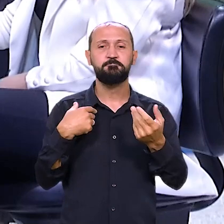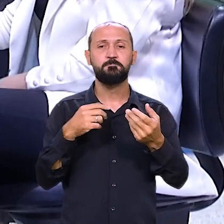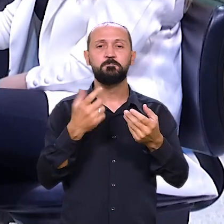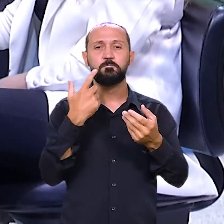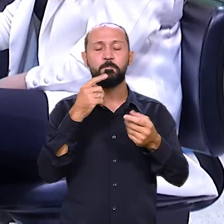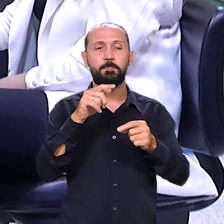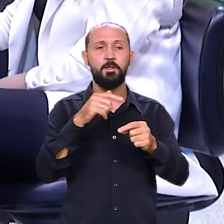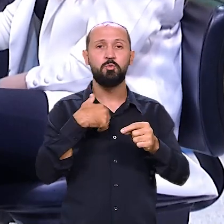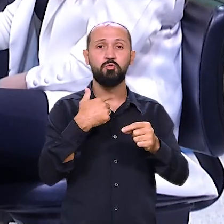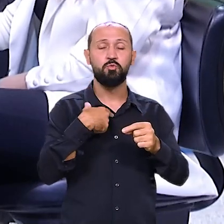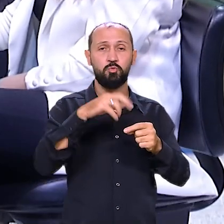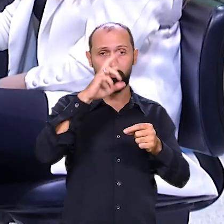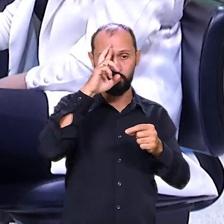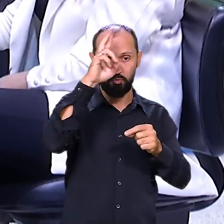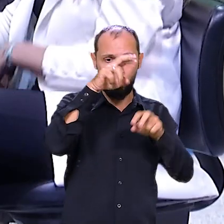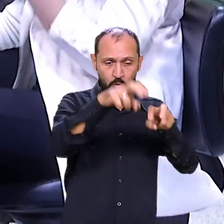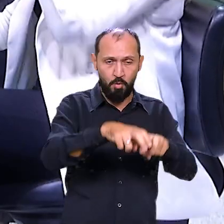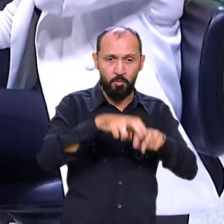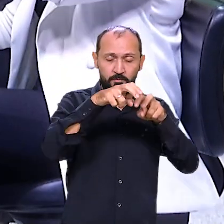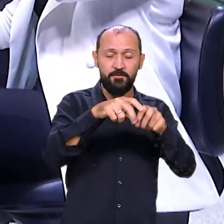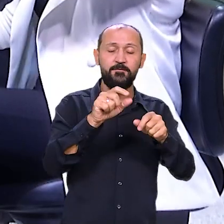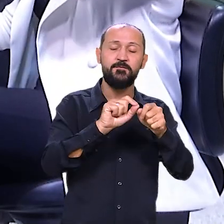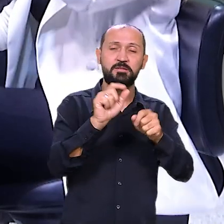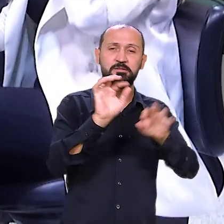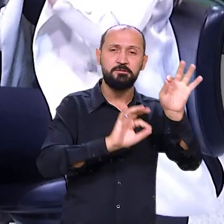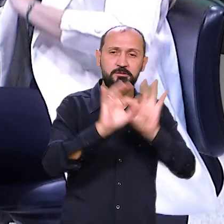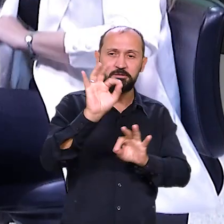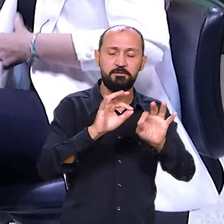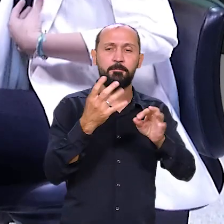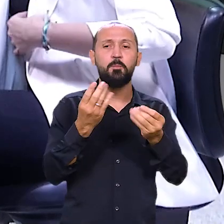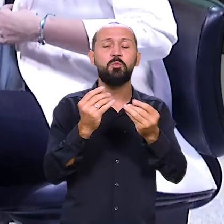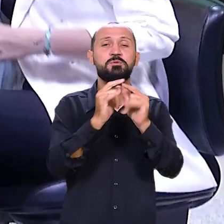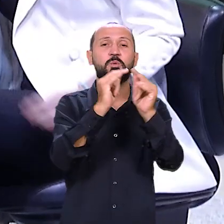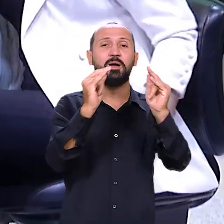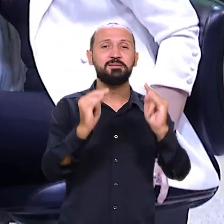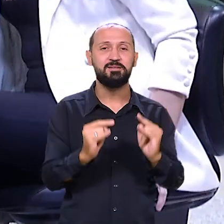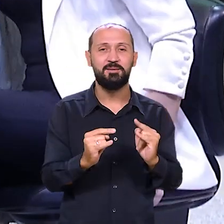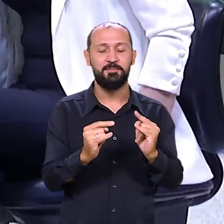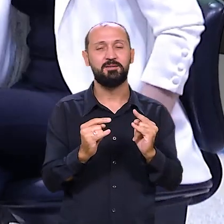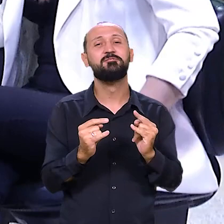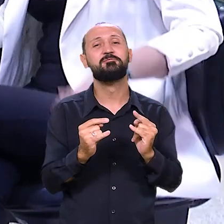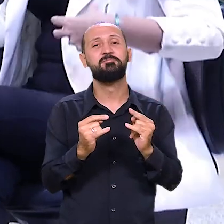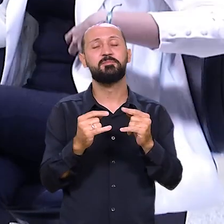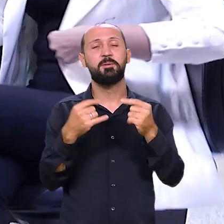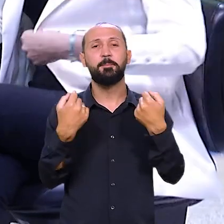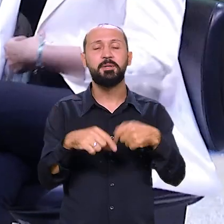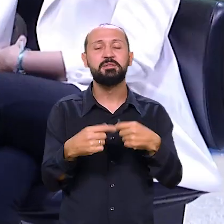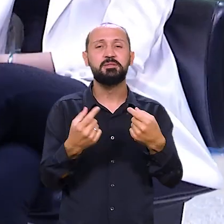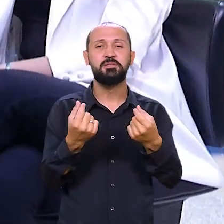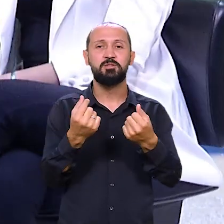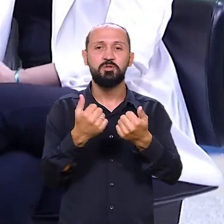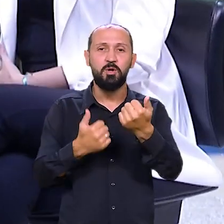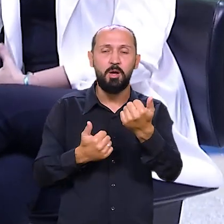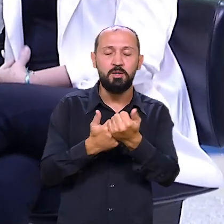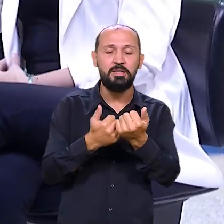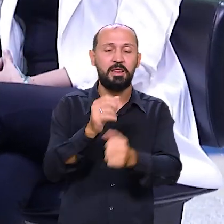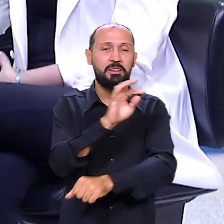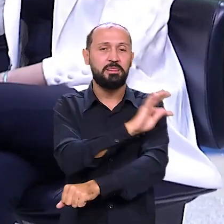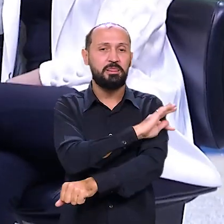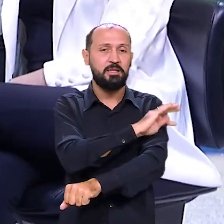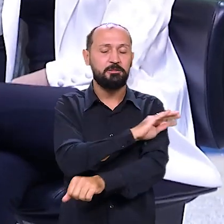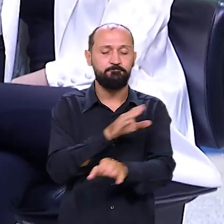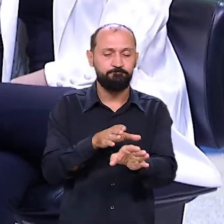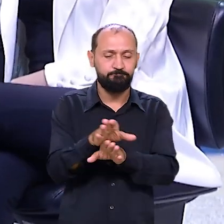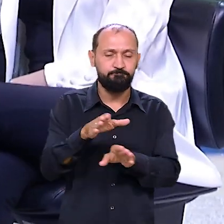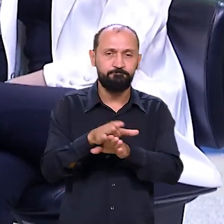do preparo do produtor rural. Um dos grandes produtores são assentamentos e precisa ter, então, assistência